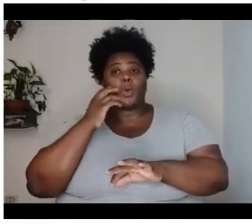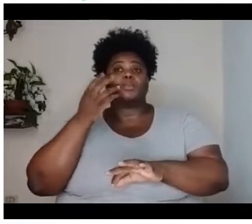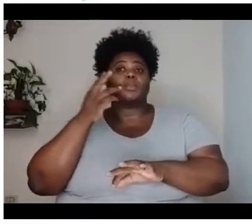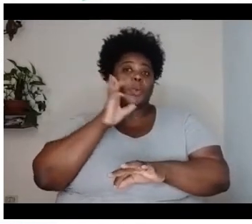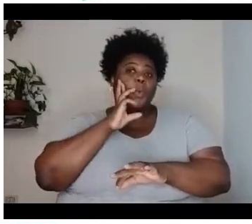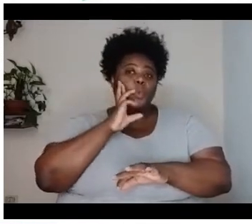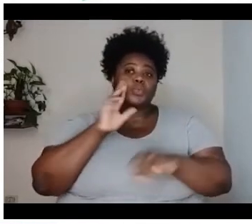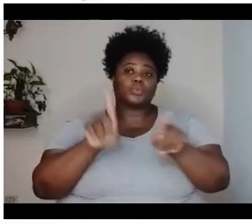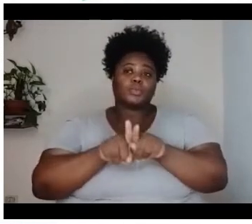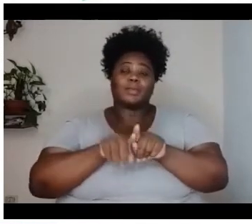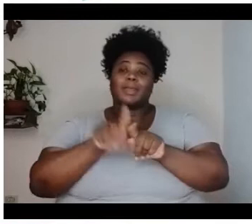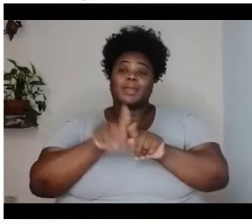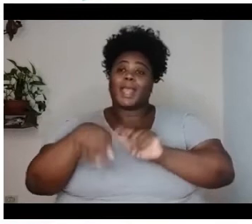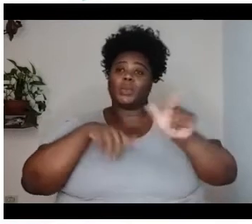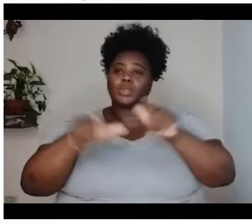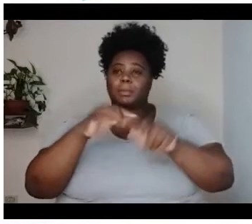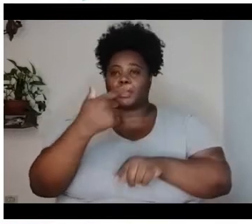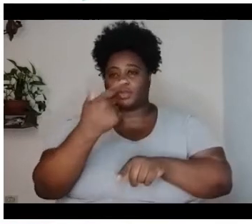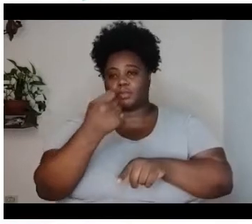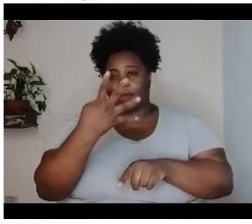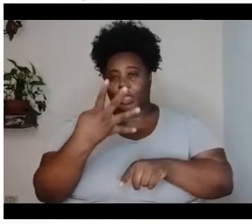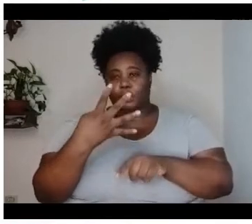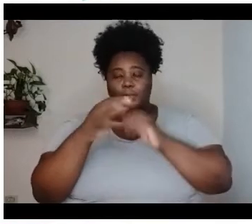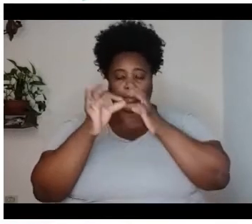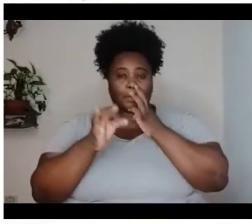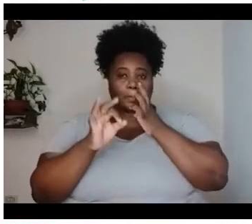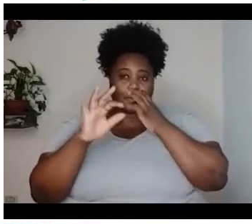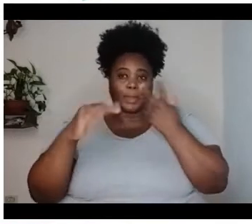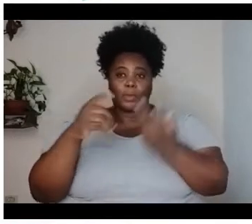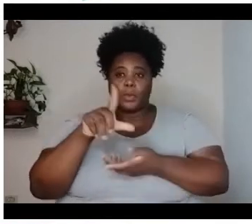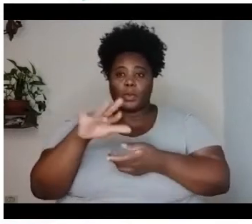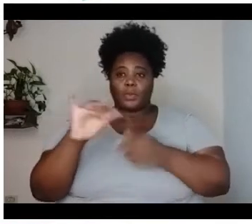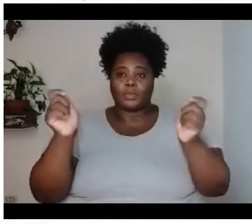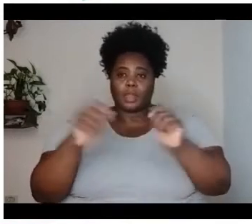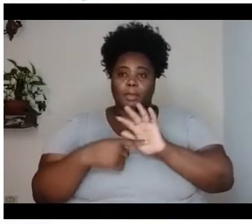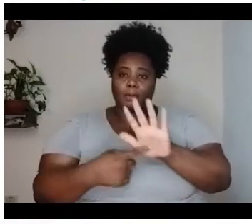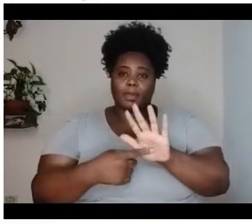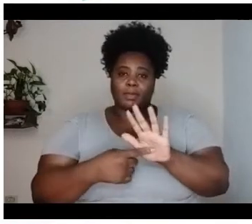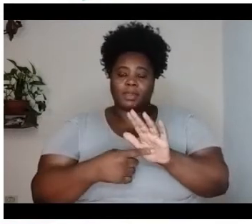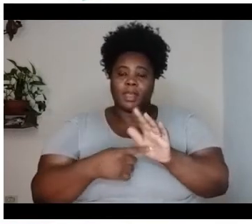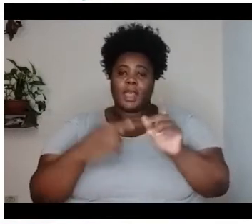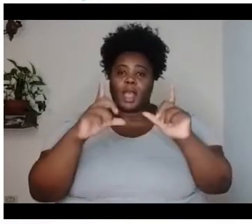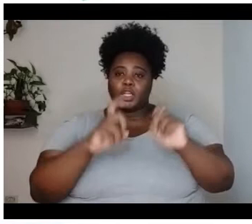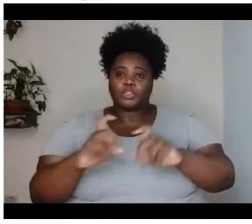de 2014, certo? E aí, Lucas, se você puder passar um pouco as imagens,